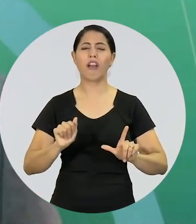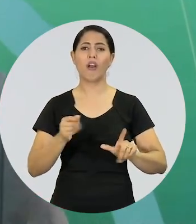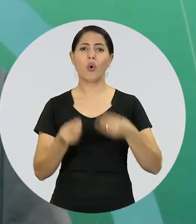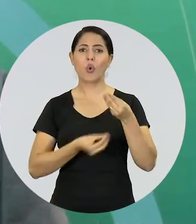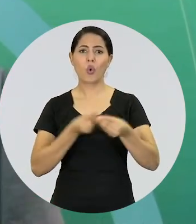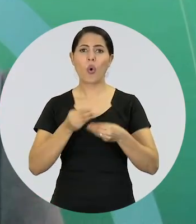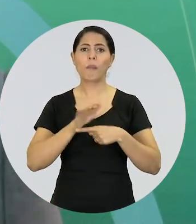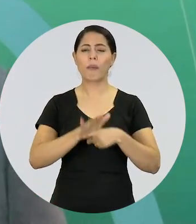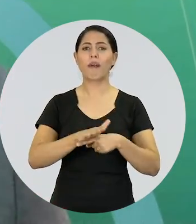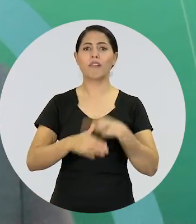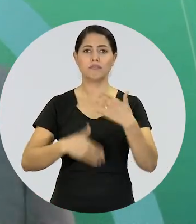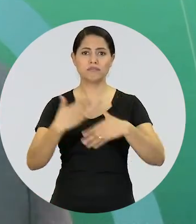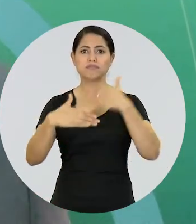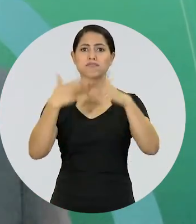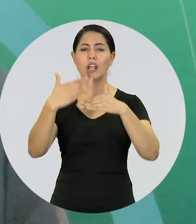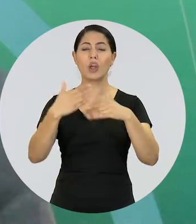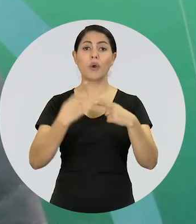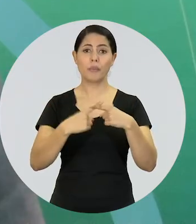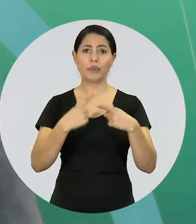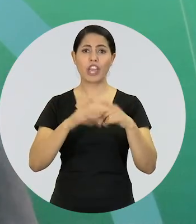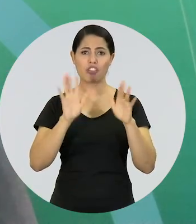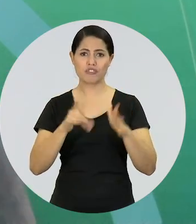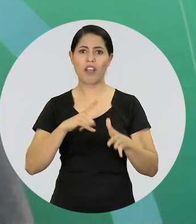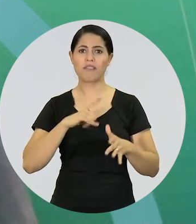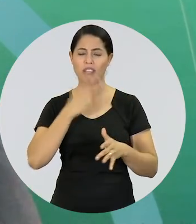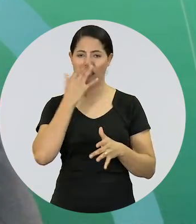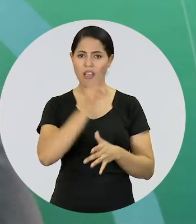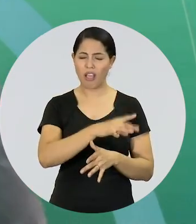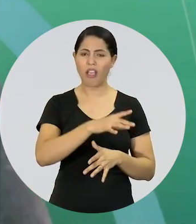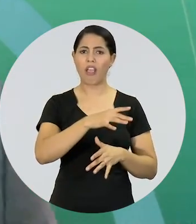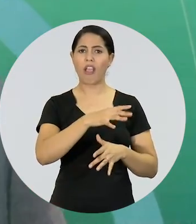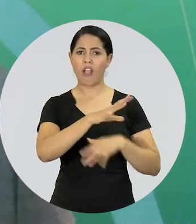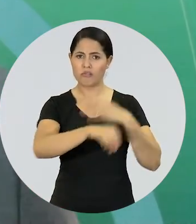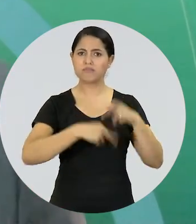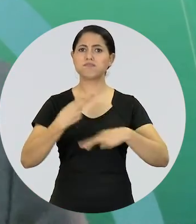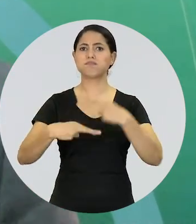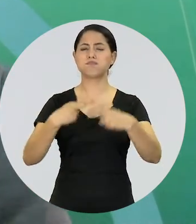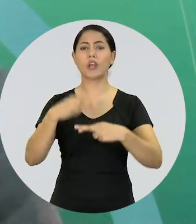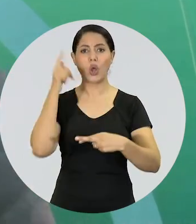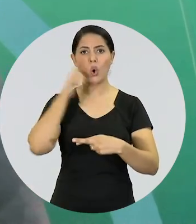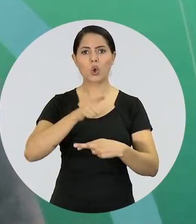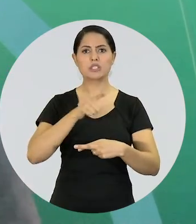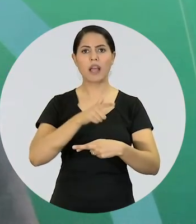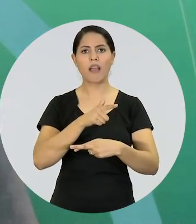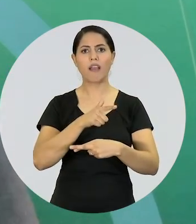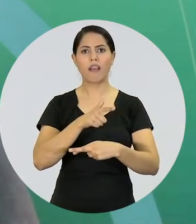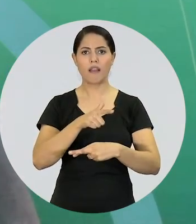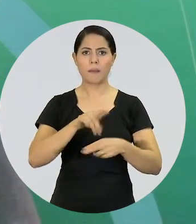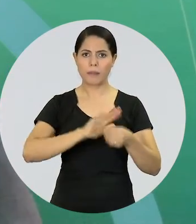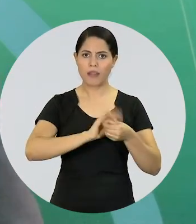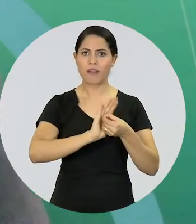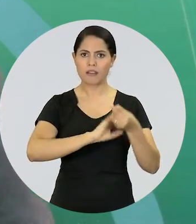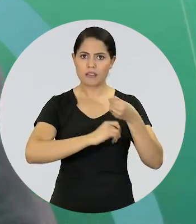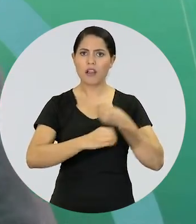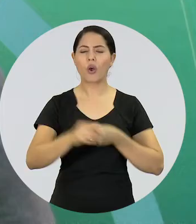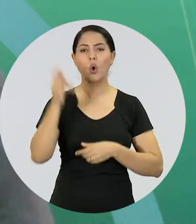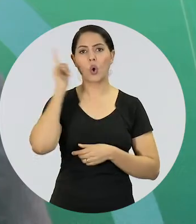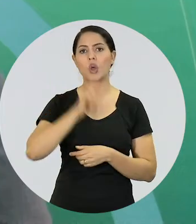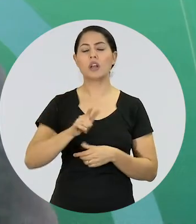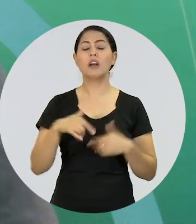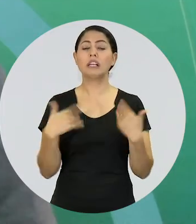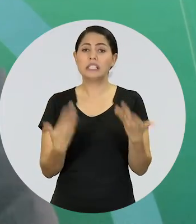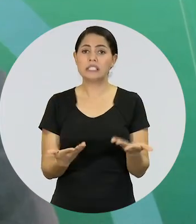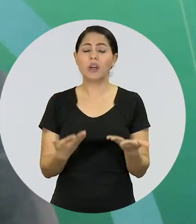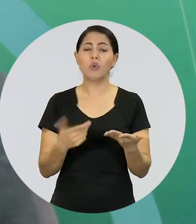resíduos sólidos. Saneamento estamos engatinhando, já que resíduos está dentro da política de saneamento. Então, a gente espera que a